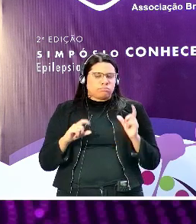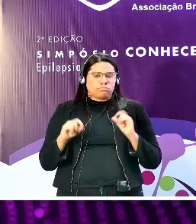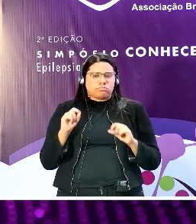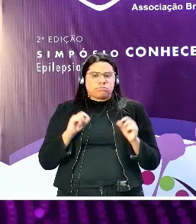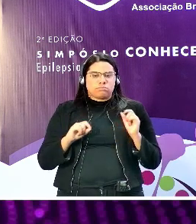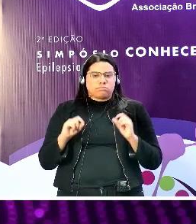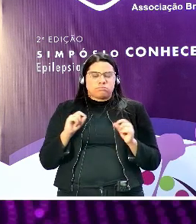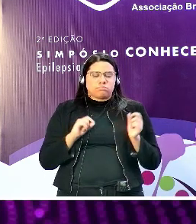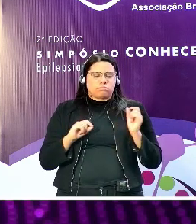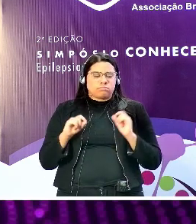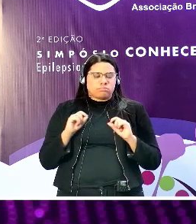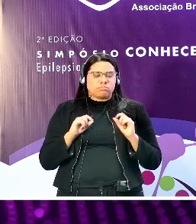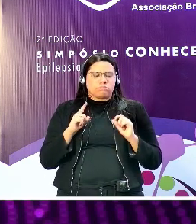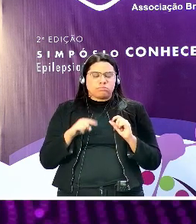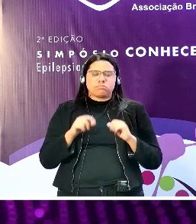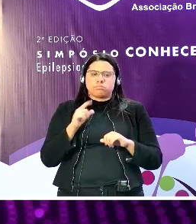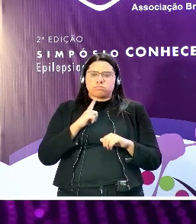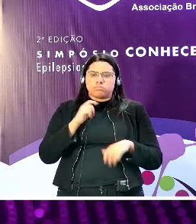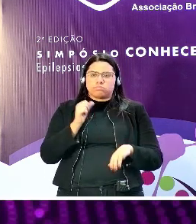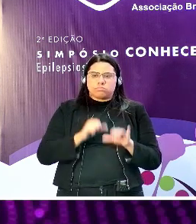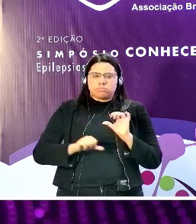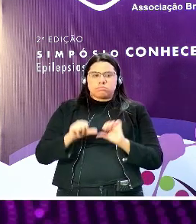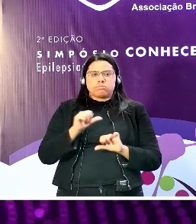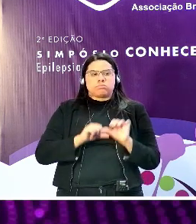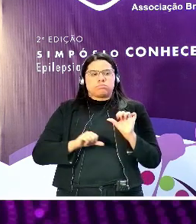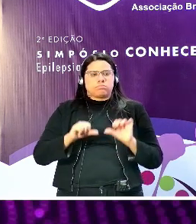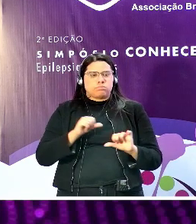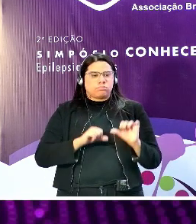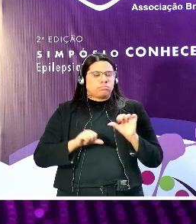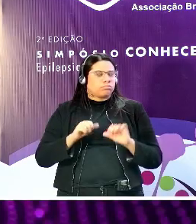vai sofrer mudanças.